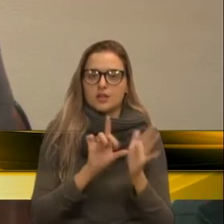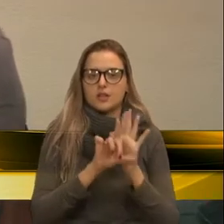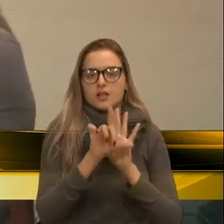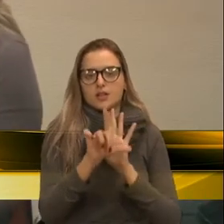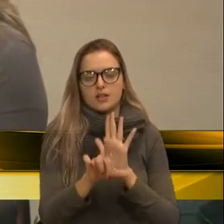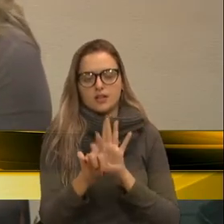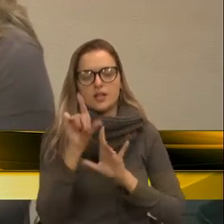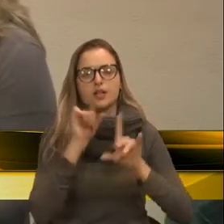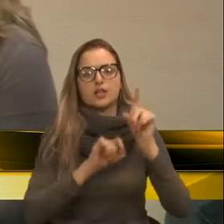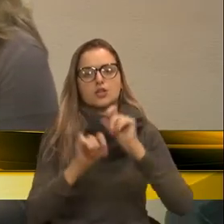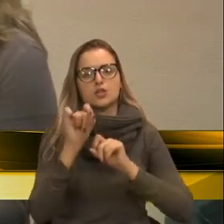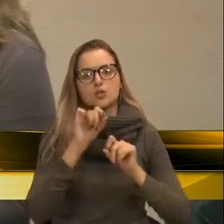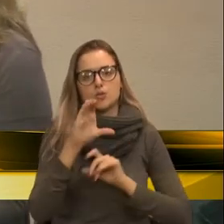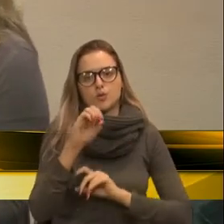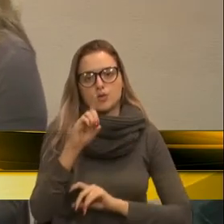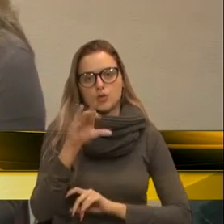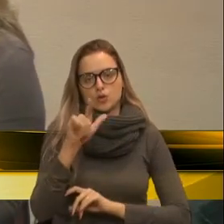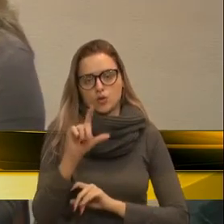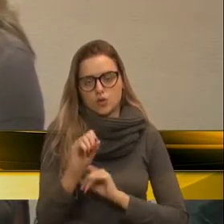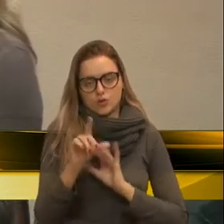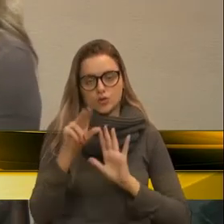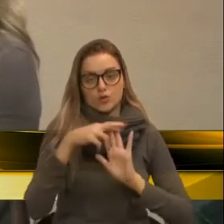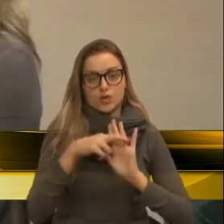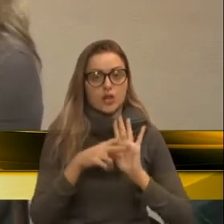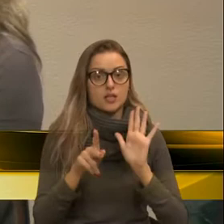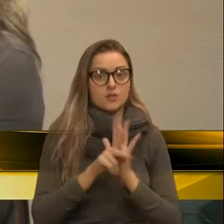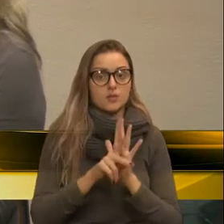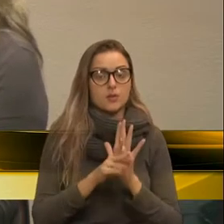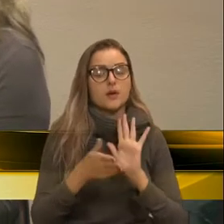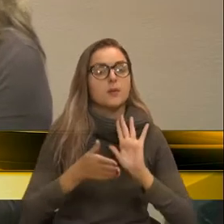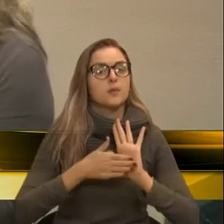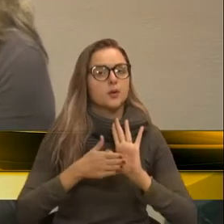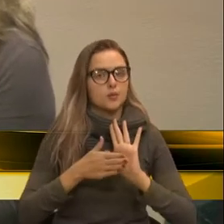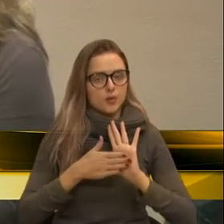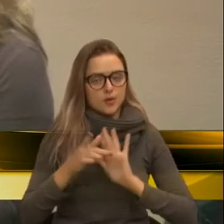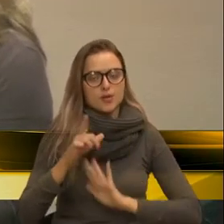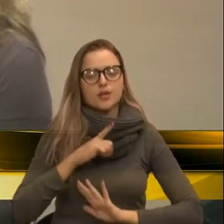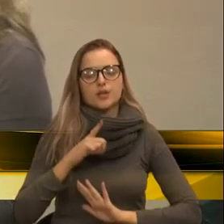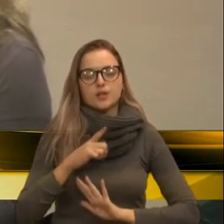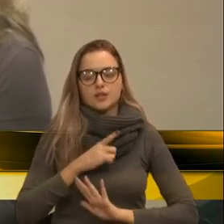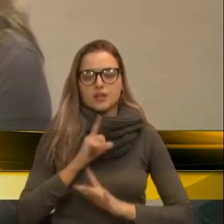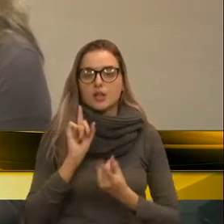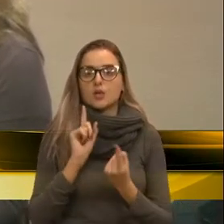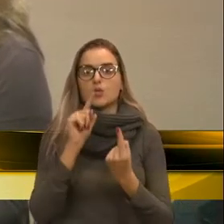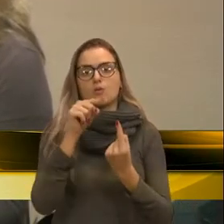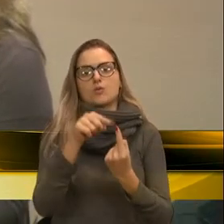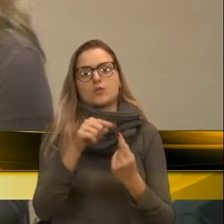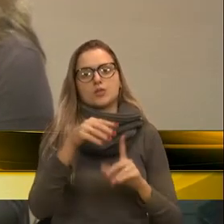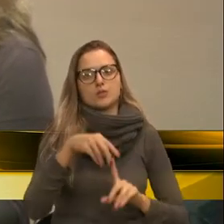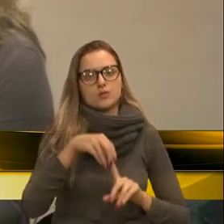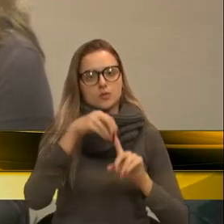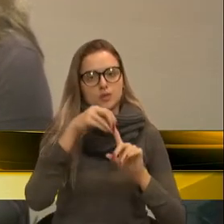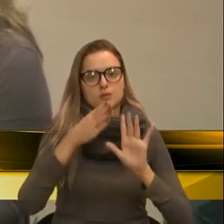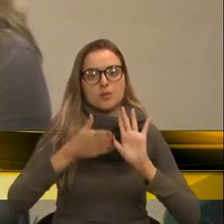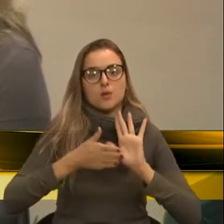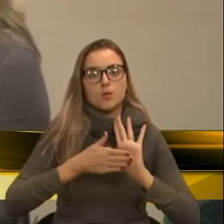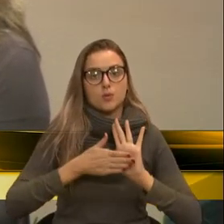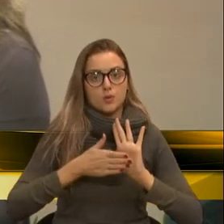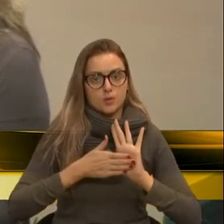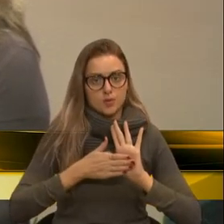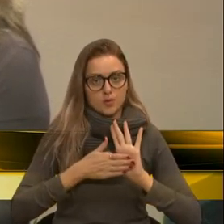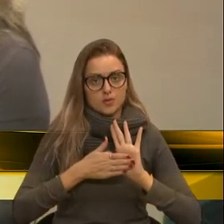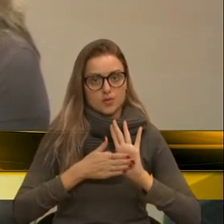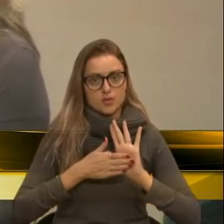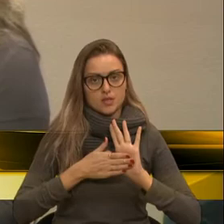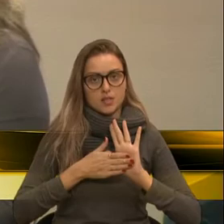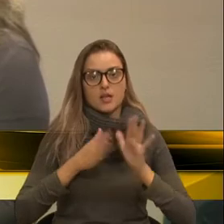legislação relativa ao Código de Postura do município. A proposta tem como escopo principal proporcional